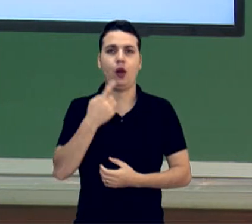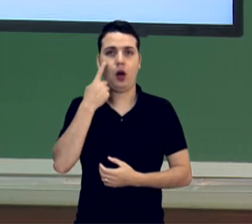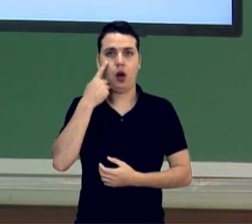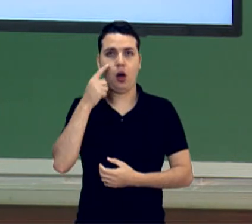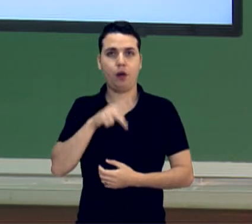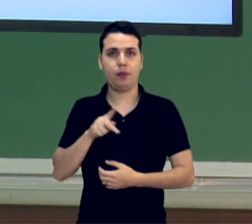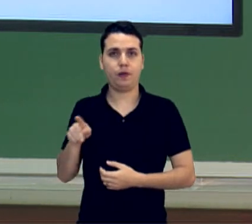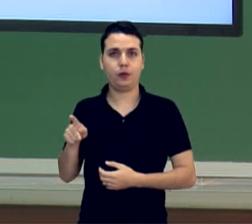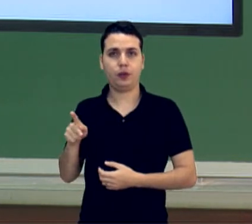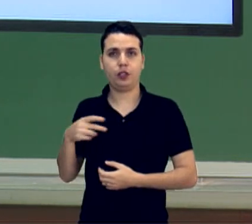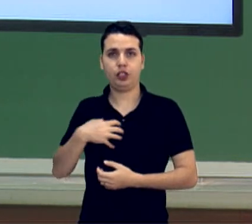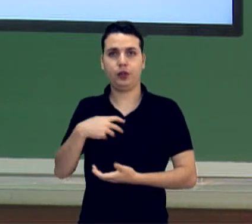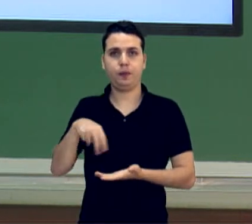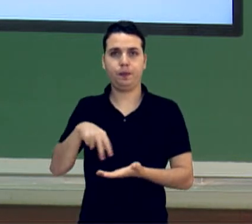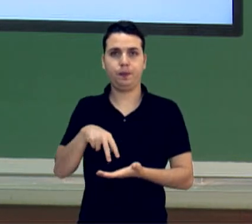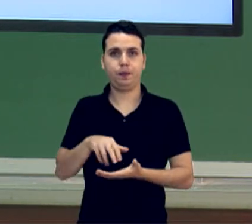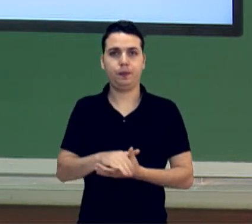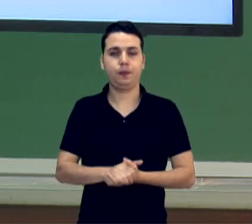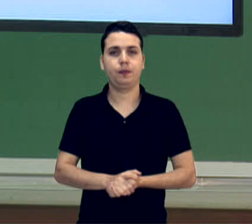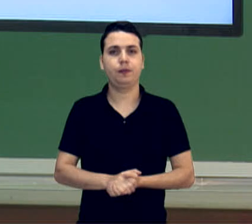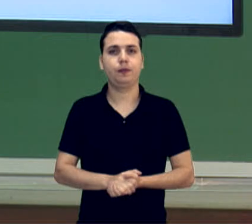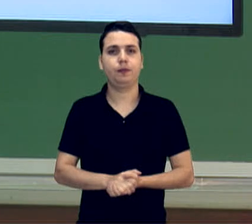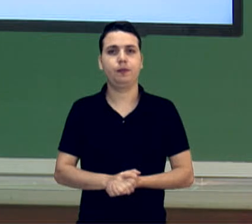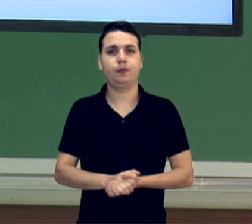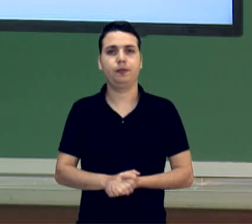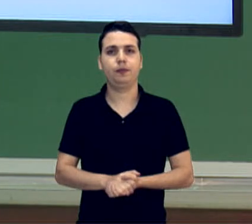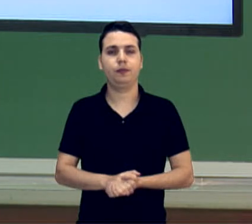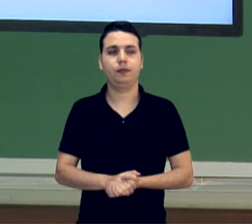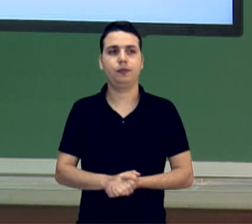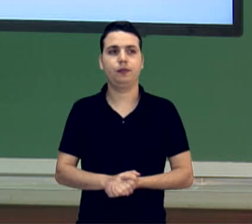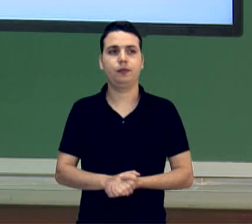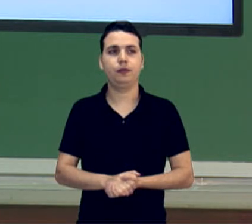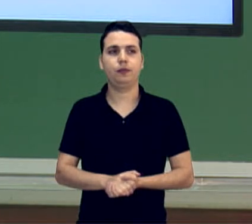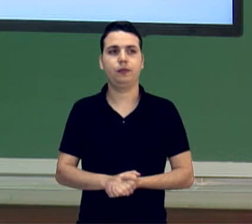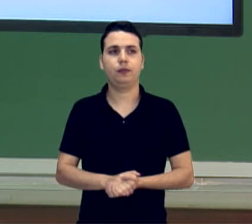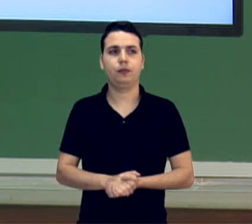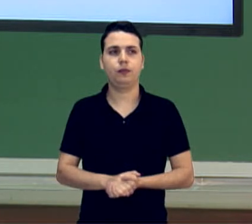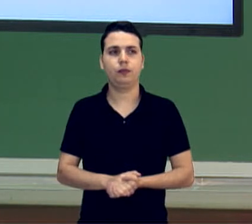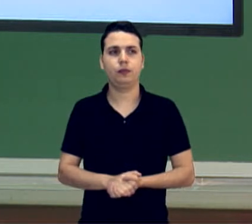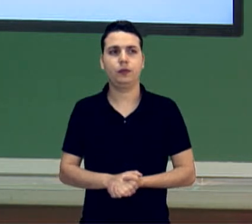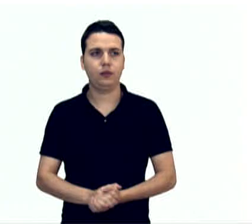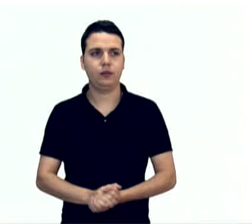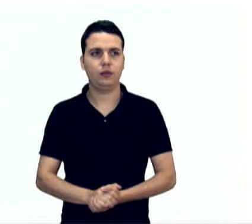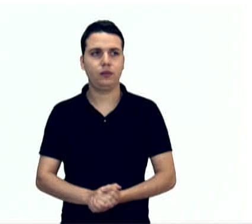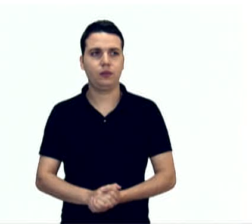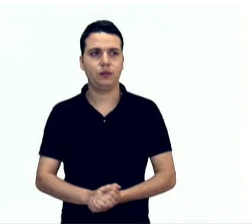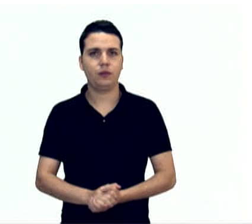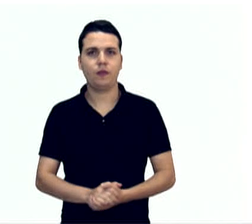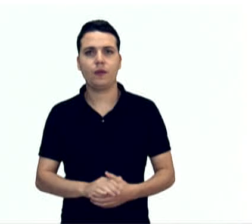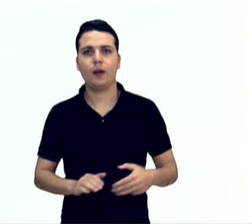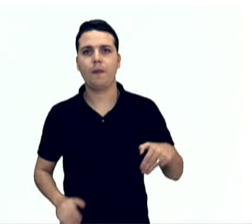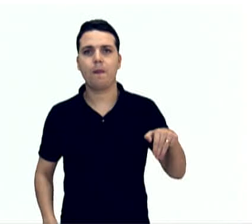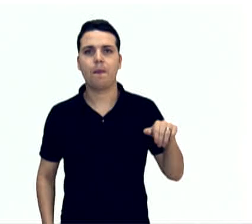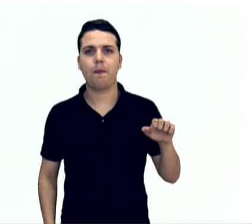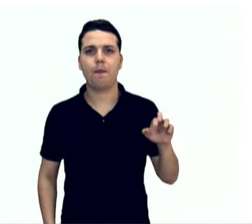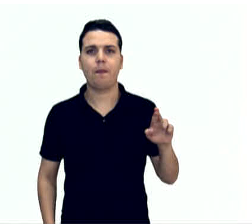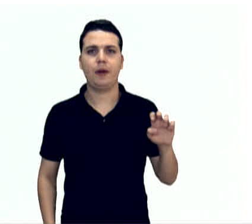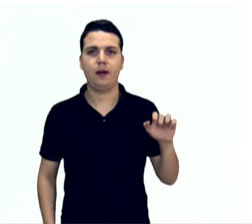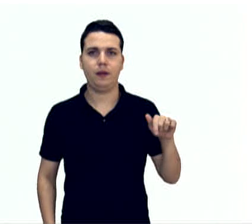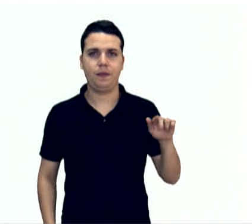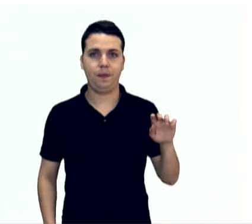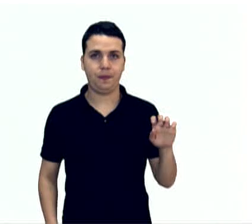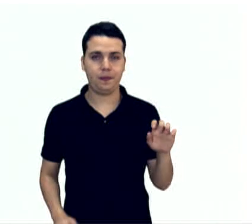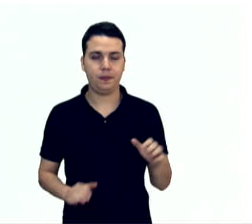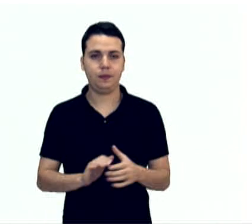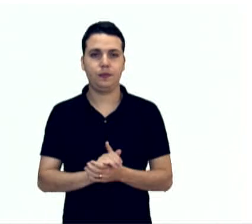Miudinhos, pode ser até rapidinho, mas nesse sentido. E é uma batida muito gostosa, o merengue. E agora vamos falar um